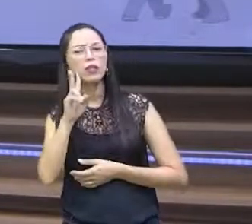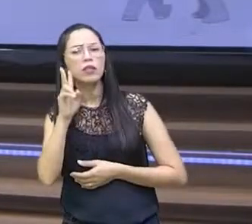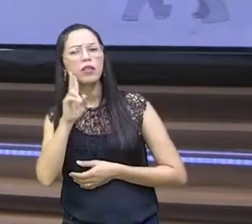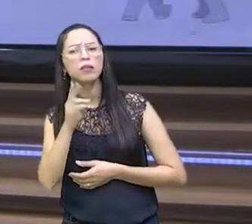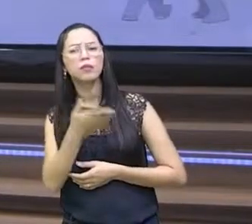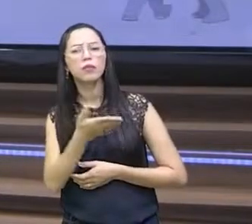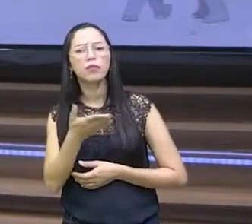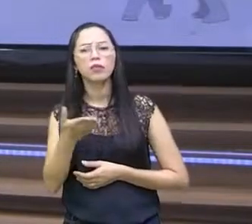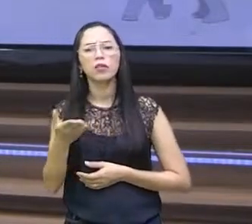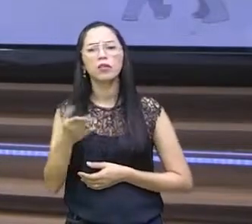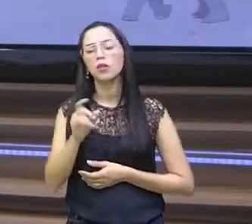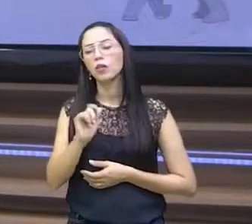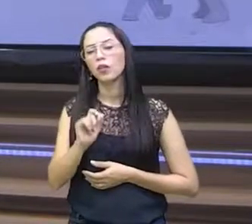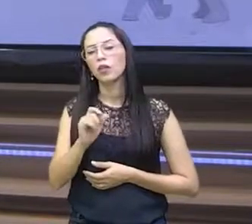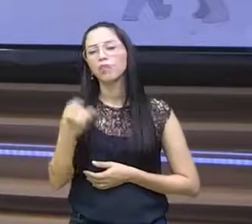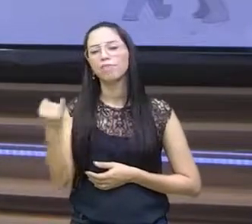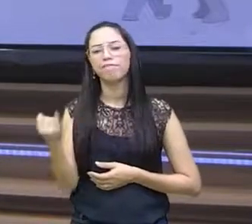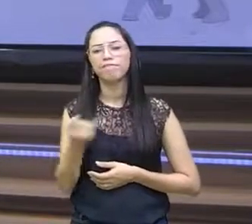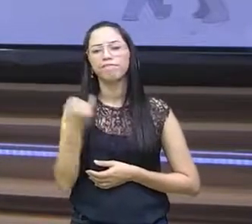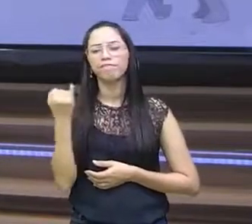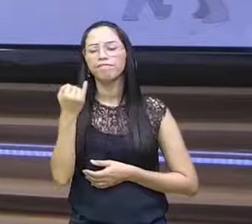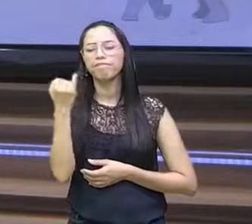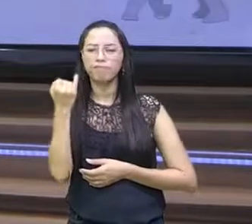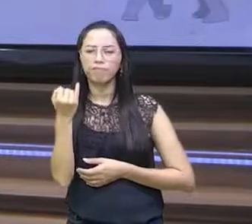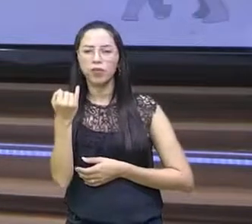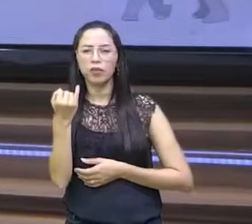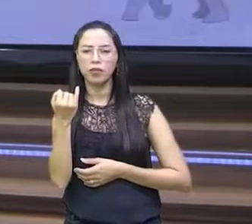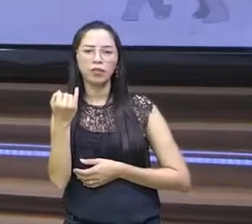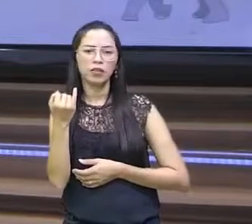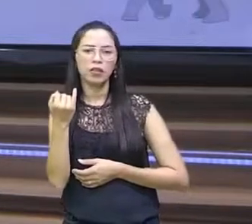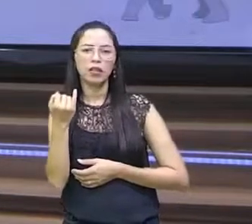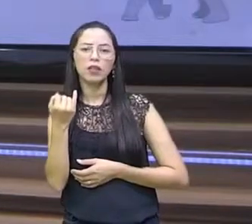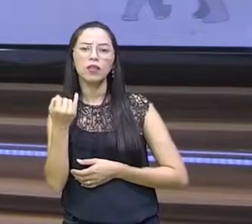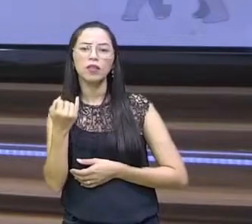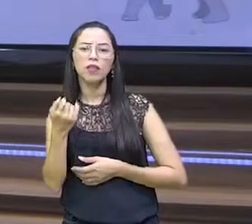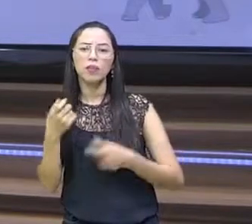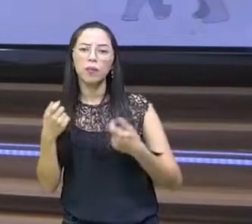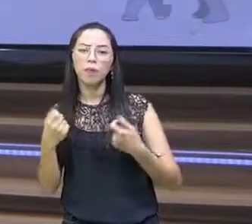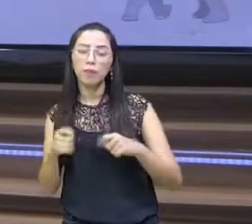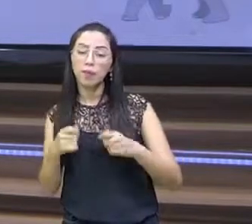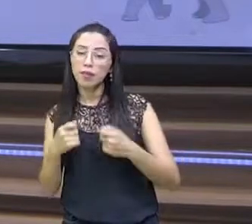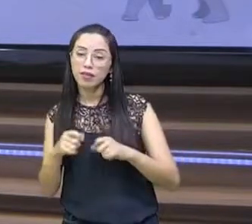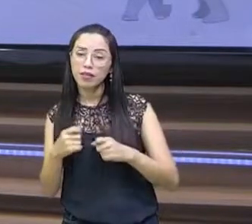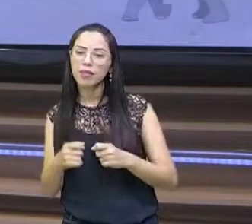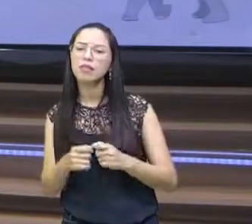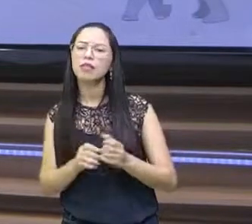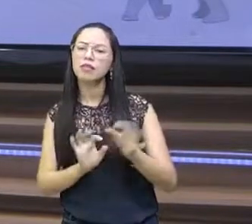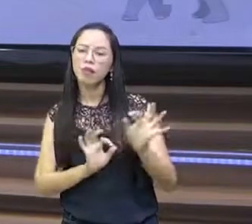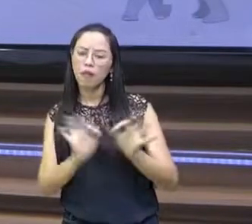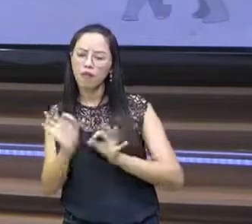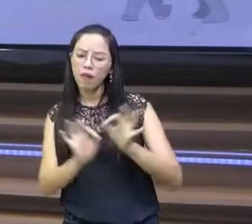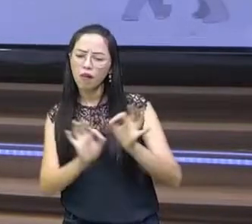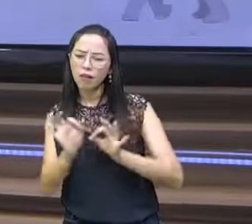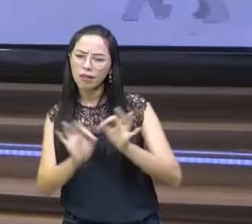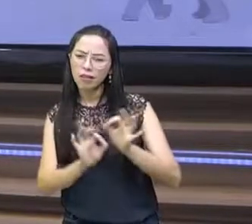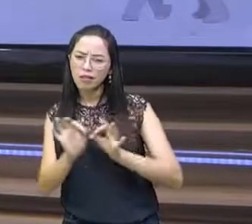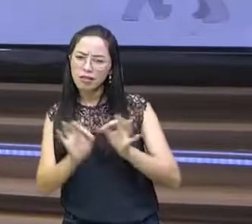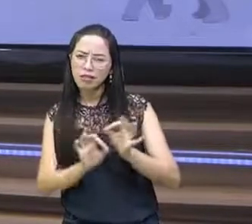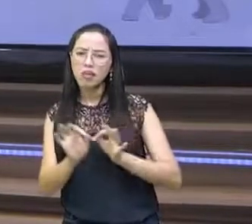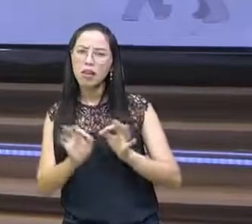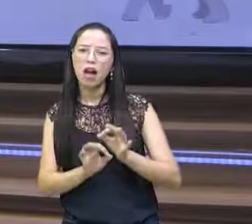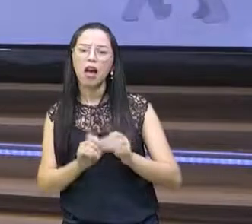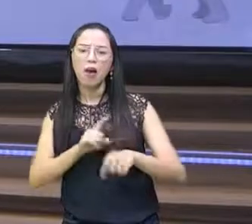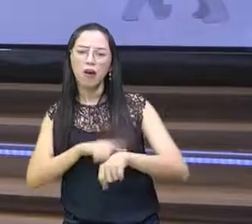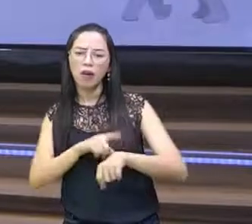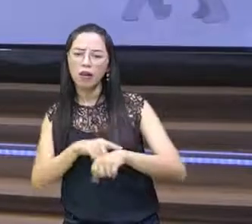um tempinho, né? Lembrar que vocês precisam fazer uma agendinha com os horários das aulas para que vocês sejam